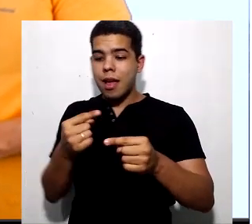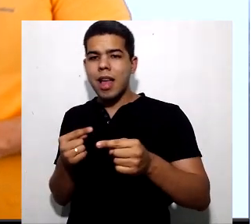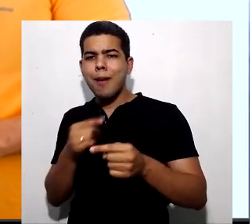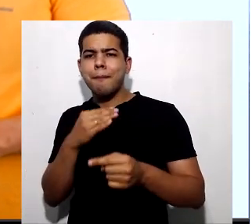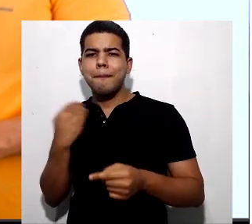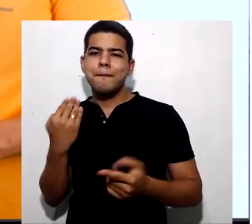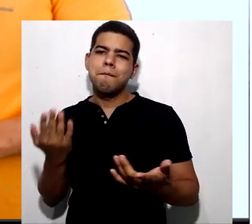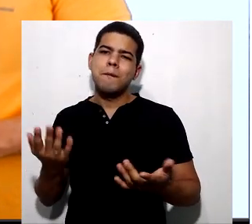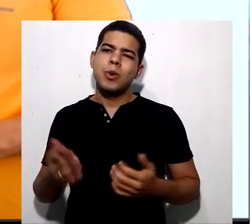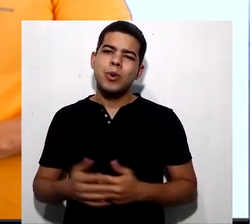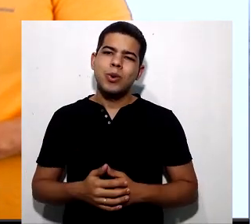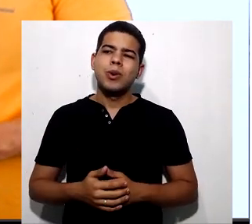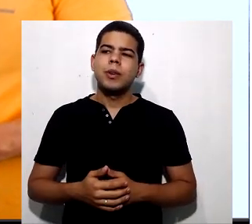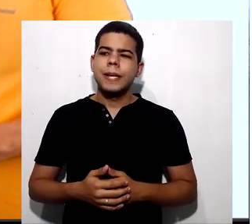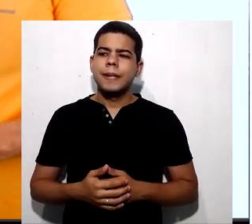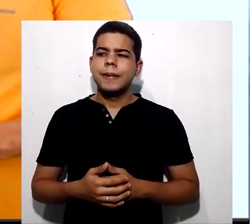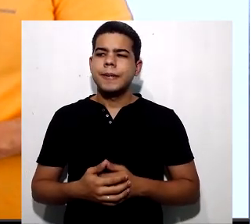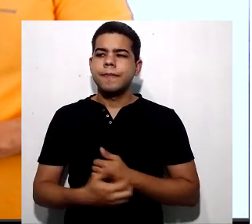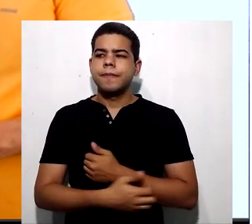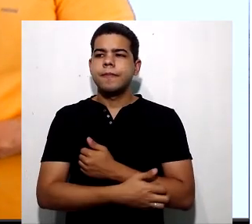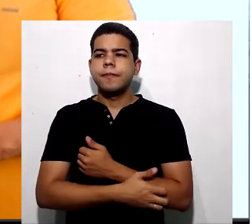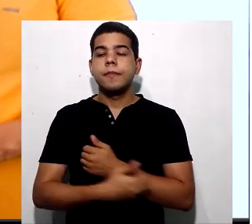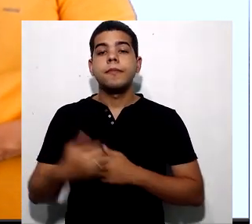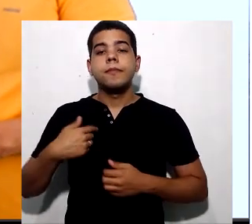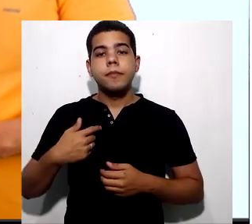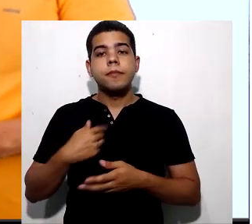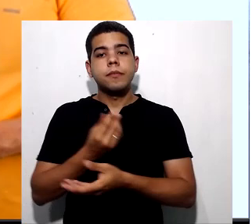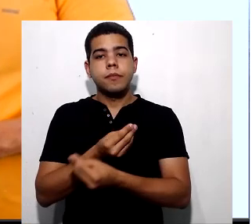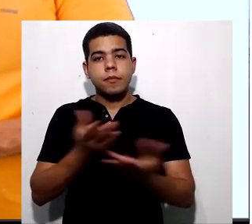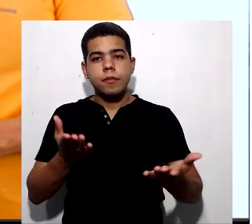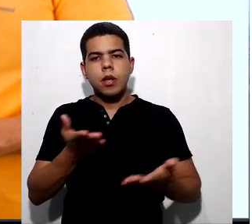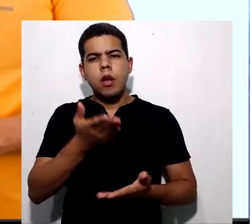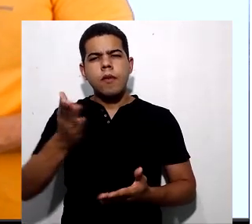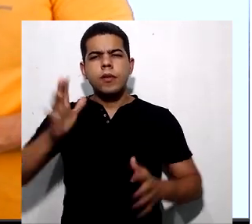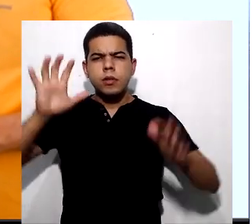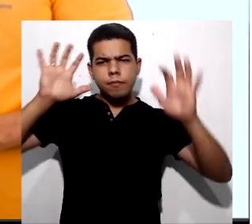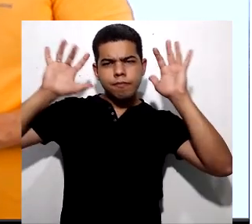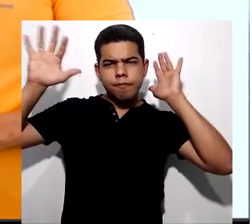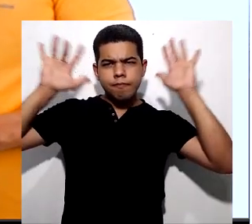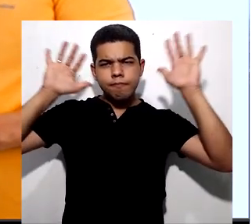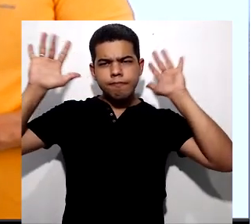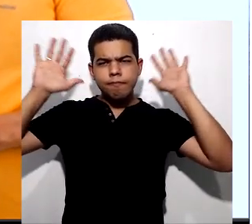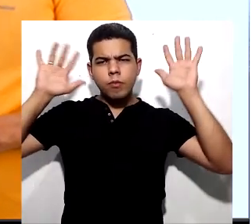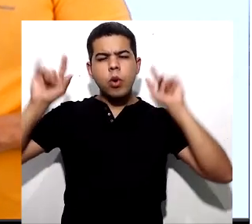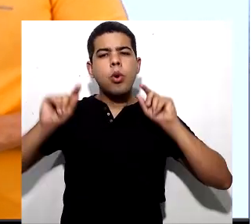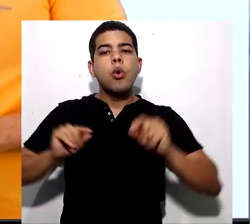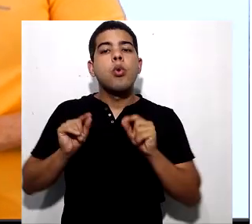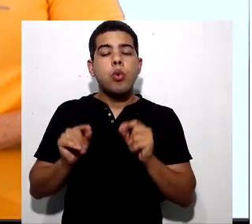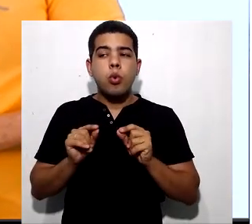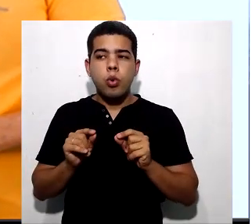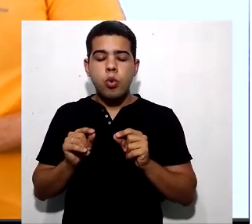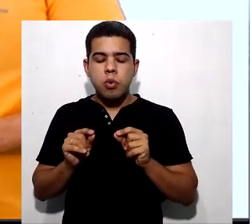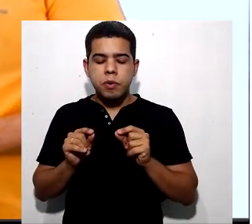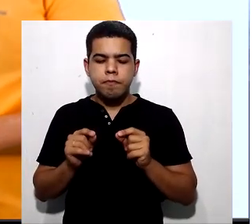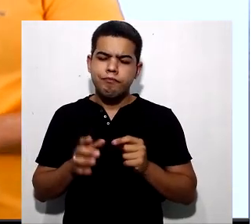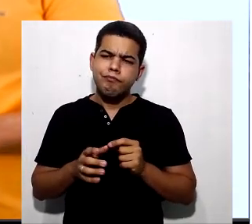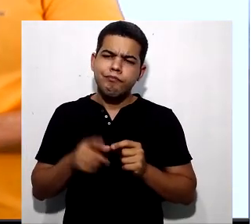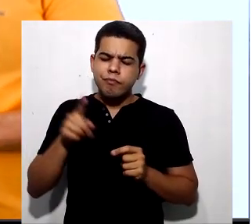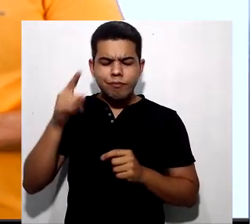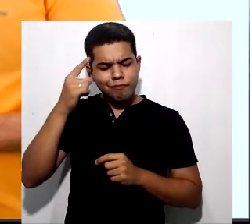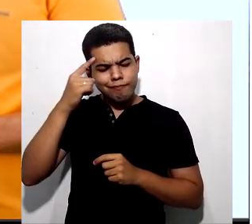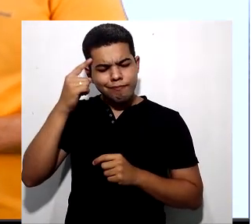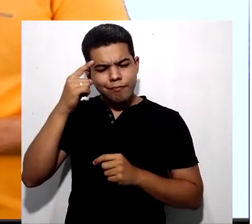próprio aniversário. E eu deixo para todos vocês aqui uma reflexão, Samuel, o seguinte, essa reflexão que vai